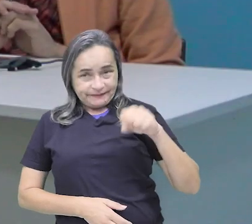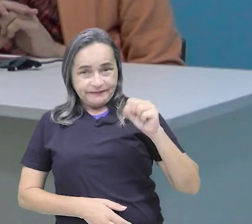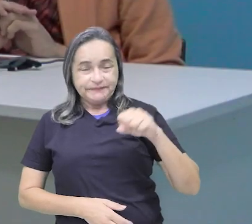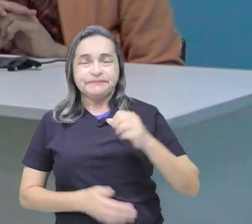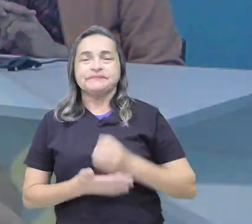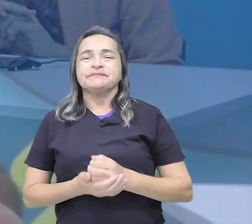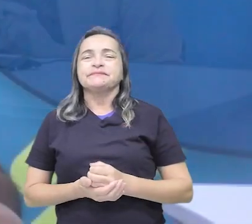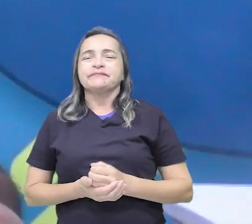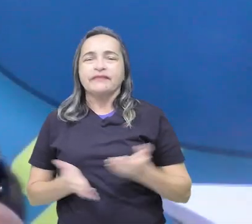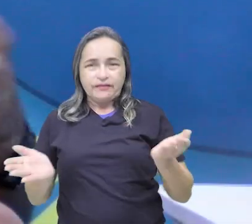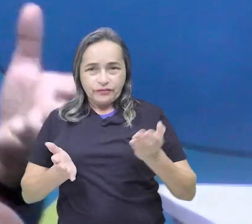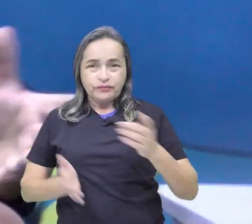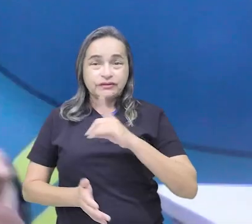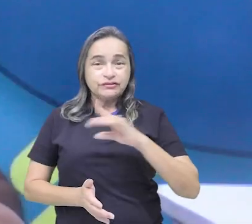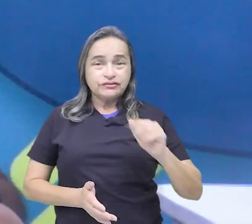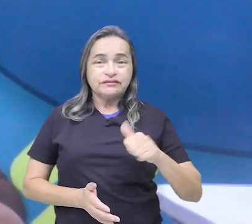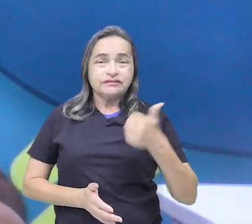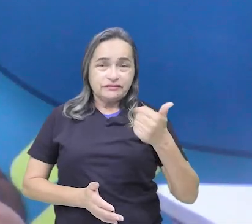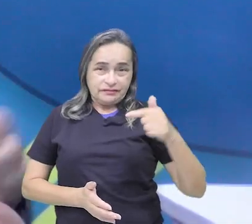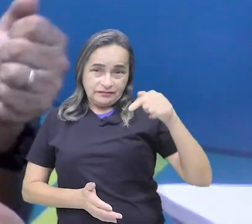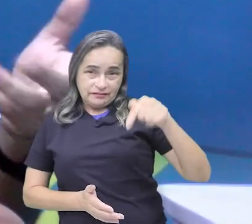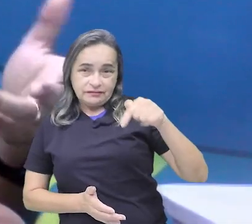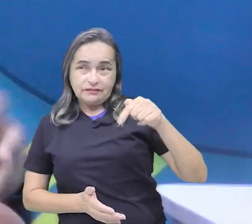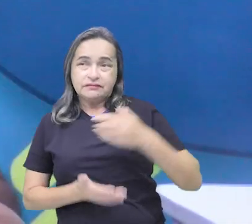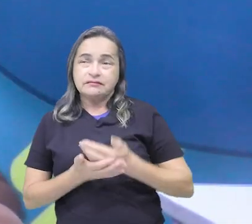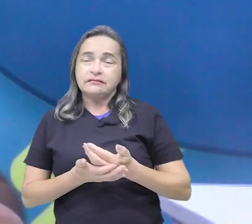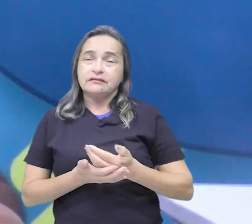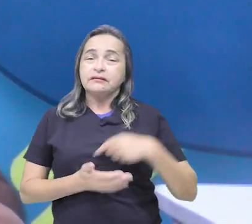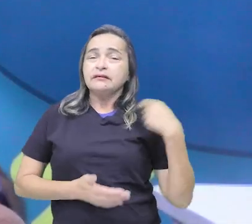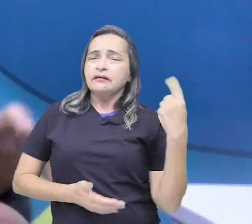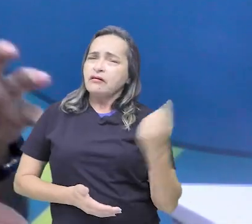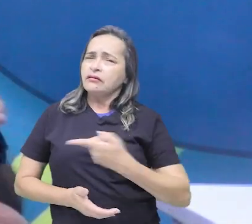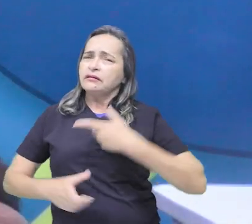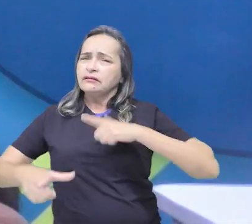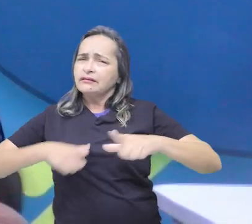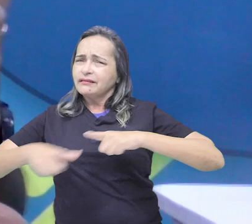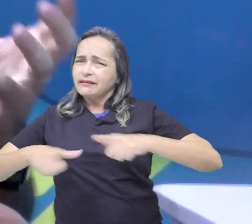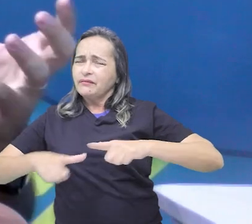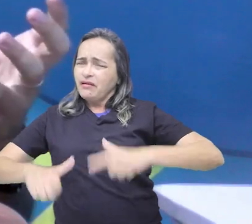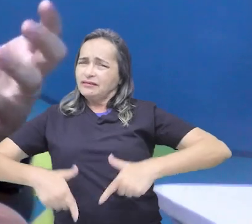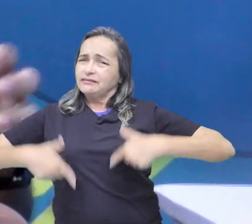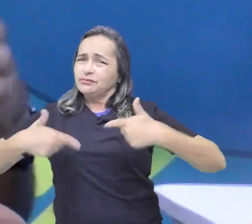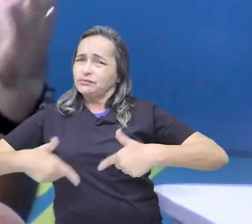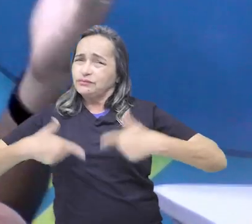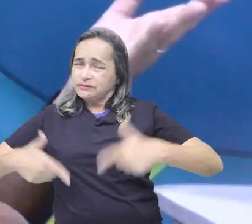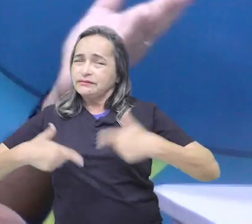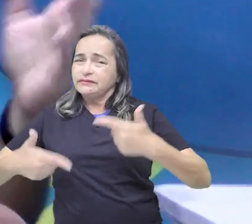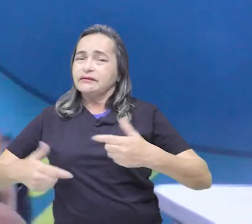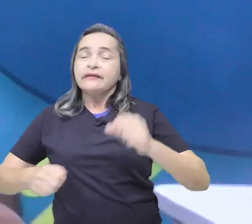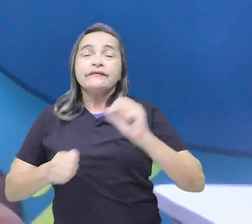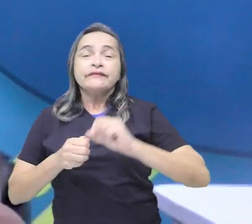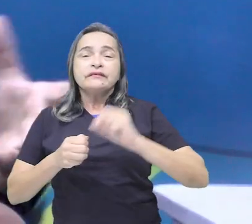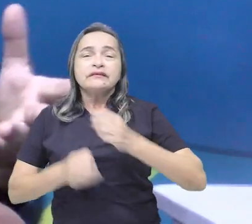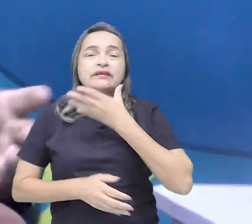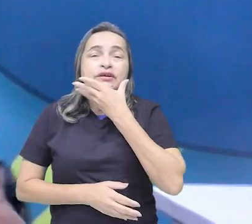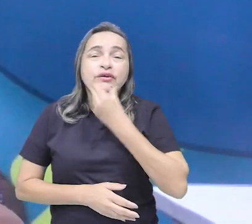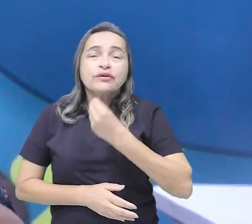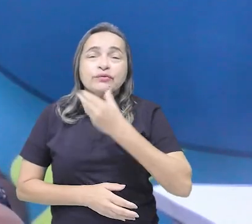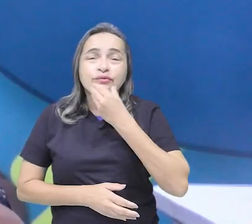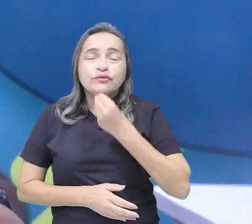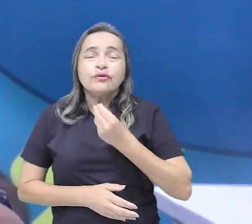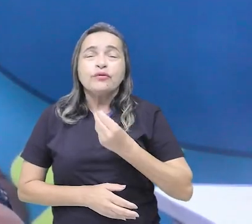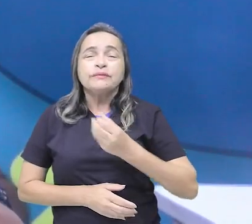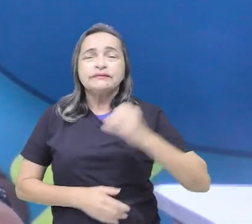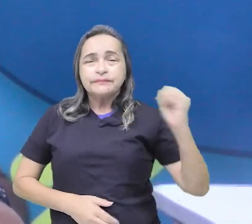que nós trabalhamos e lutamos para fazer com que o nosso público masculino, em especial o nosso público